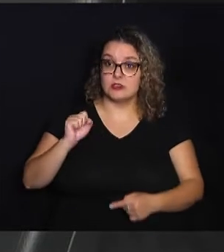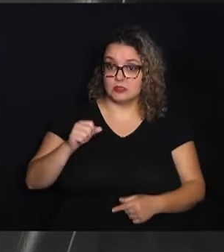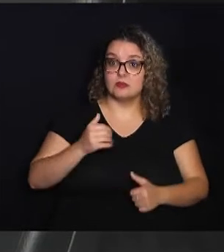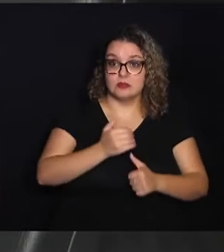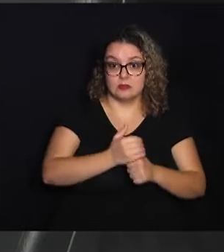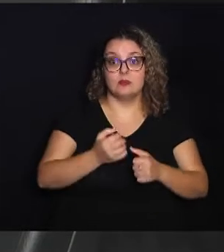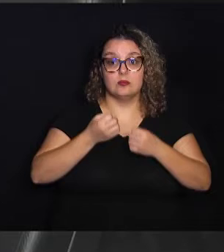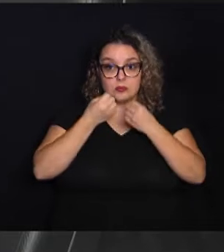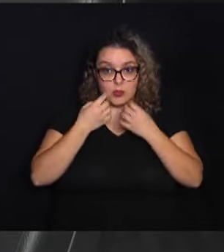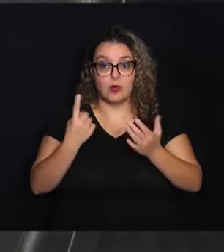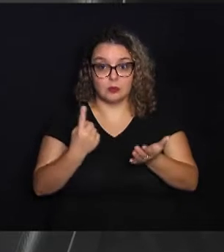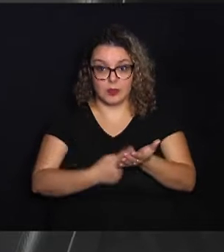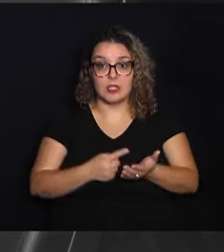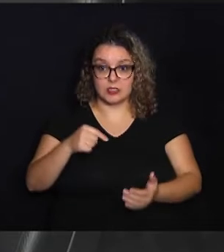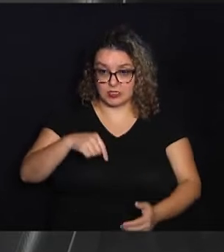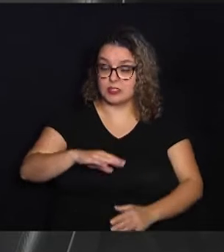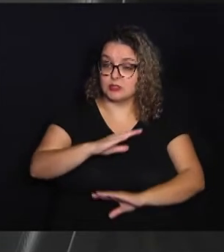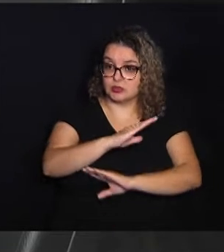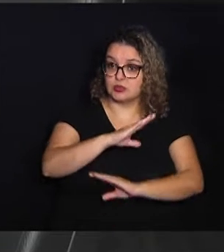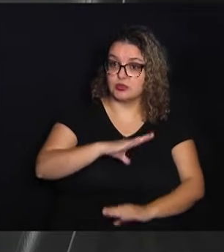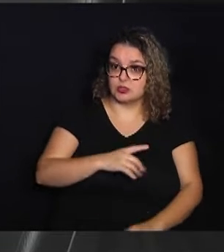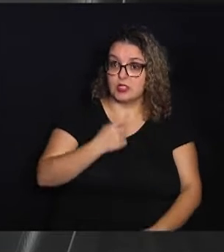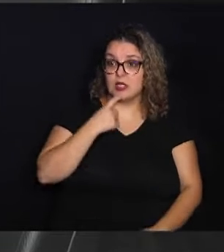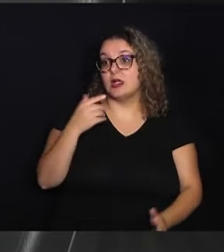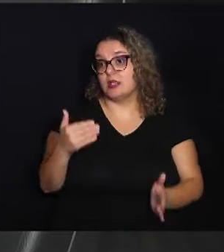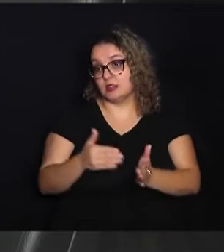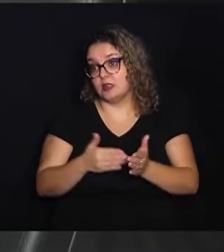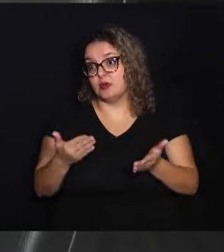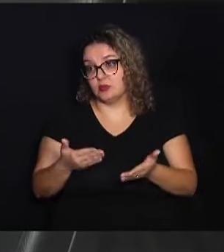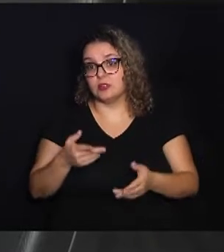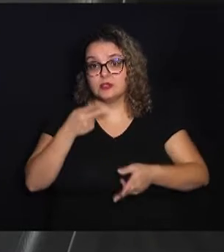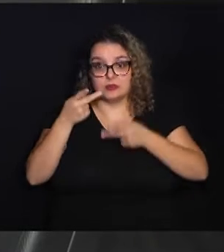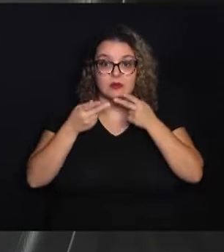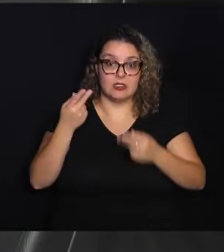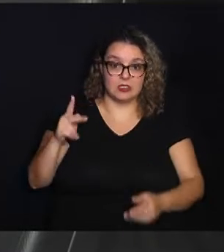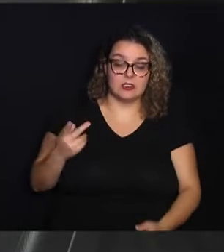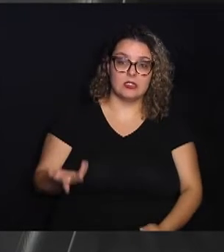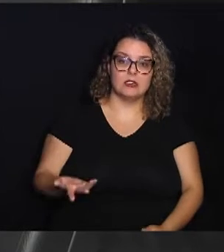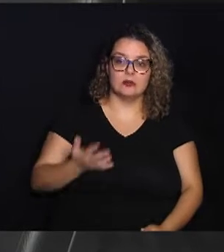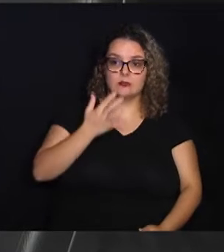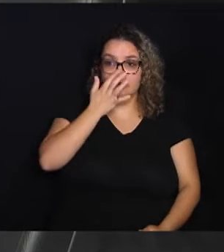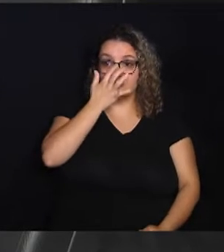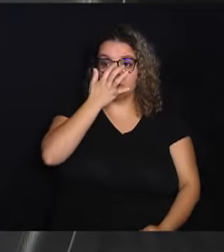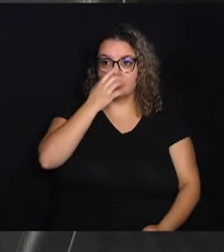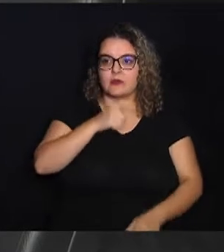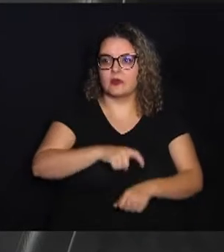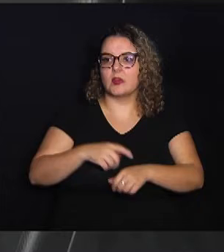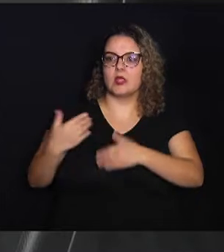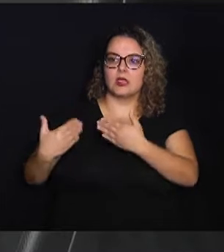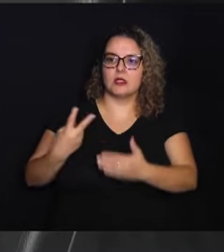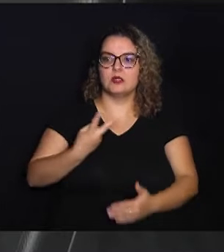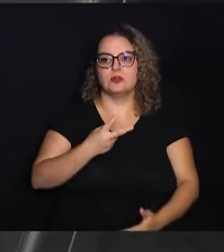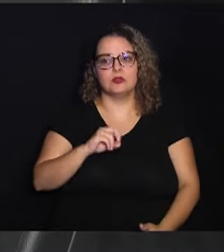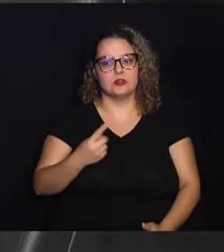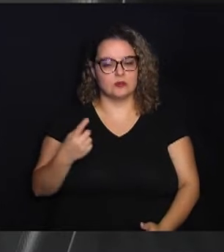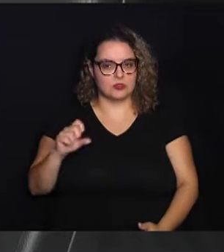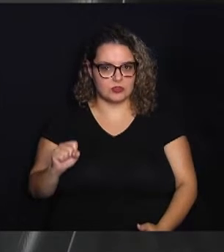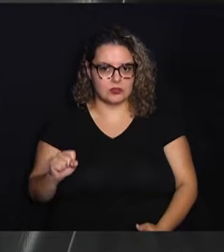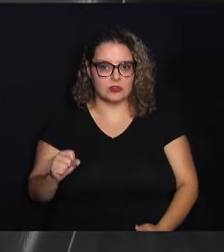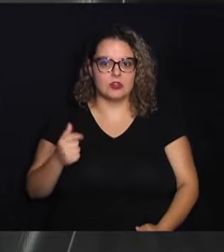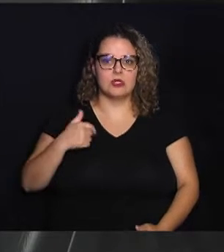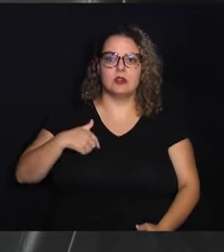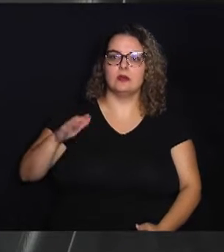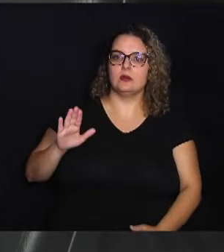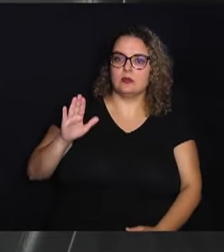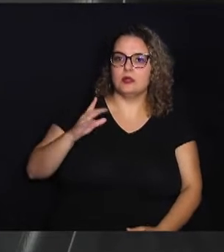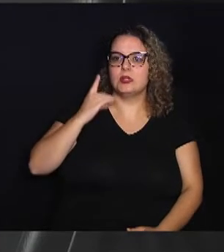fez, né, muito marcante aqui na Câmara Municipal, até hoje, né, muita gente ainda fala dele. E daquele momento, em 2018, eu ainda fui candidato a